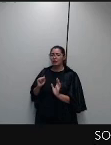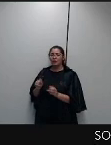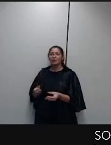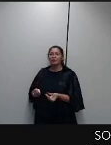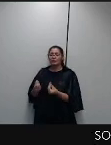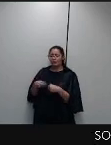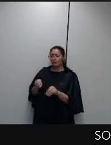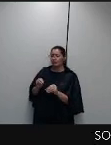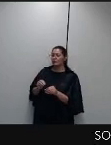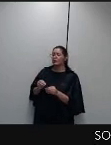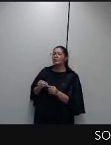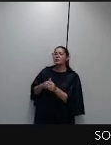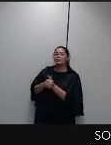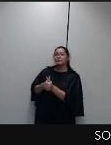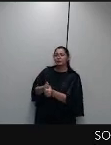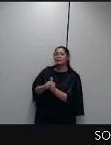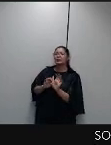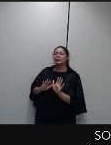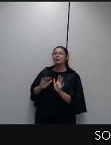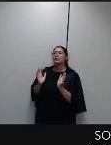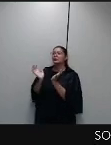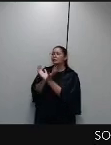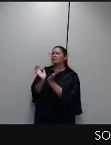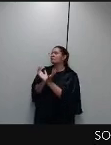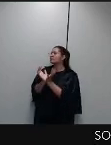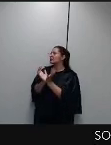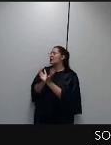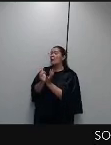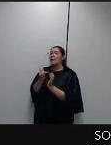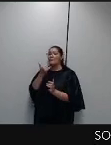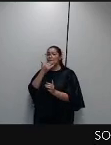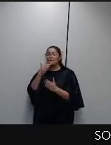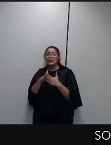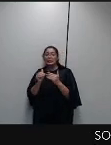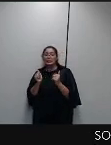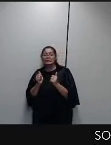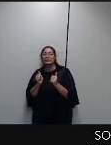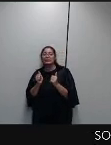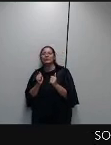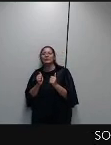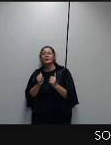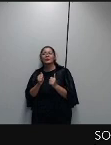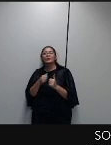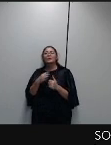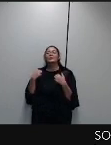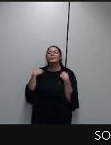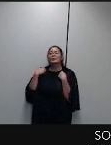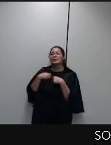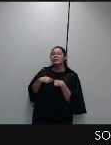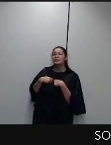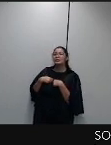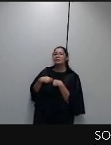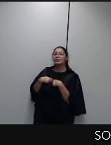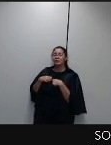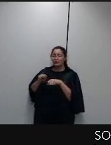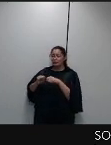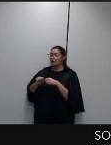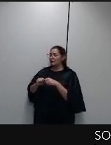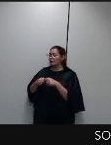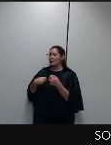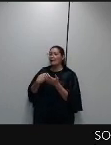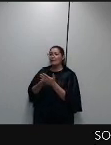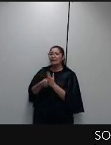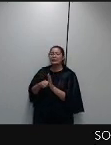então com esse mínimo argumento peço vênia Napoleão E no caso aqui eu vou aplicar a lei